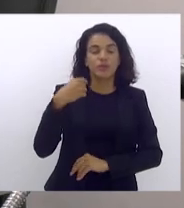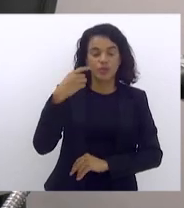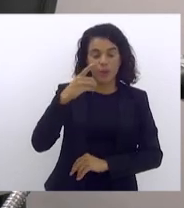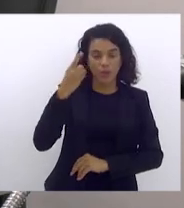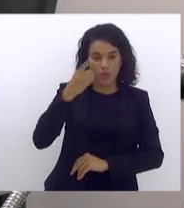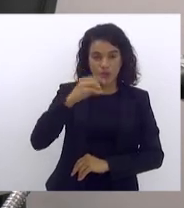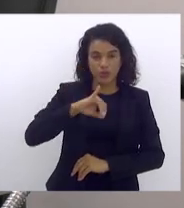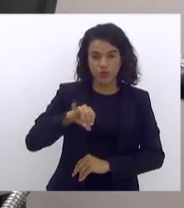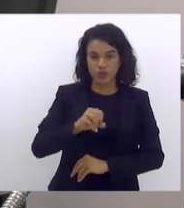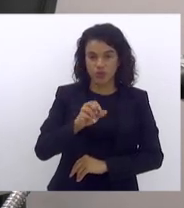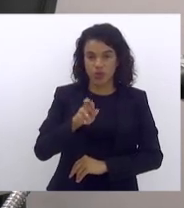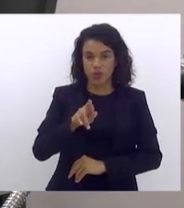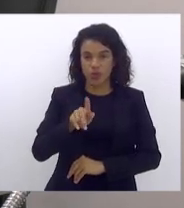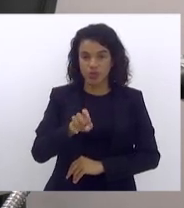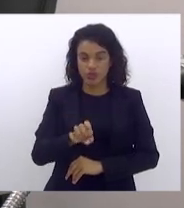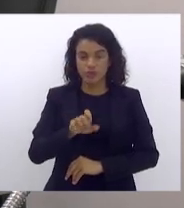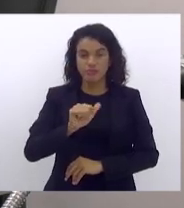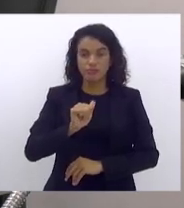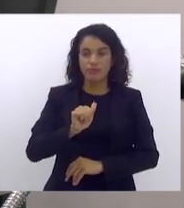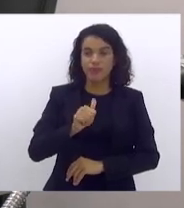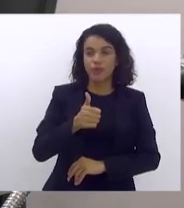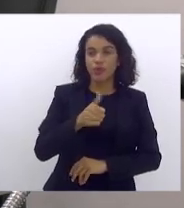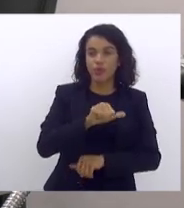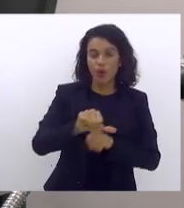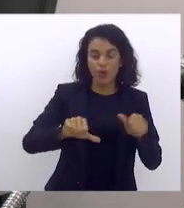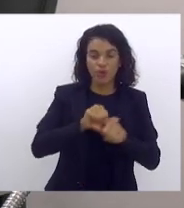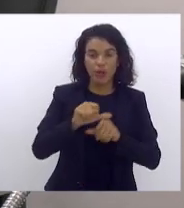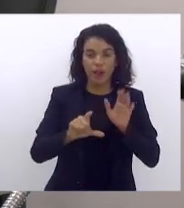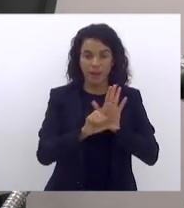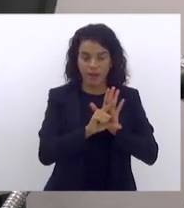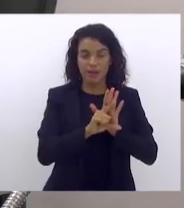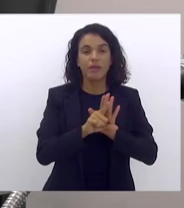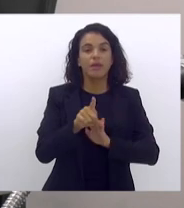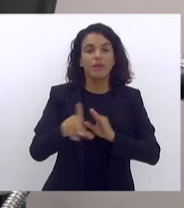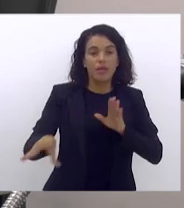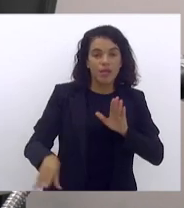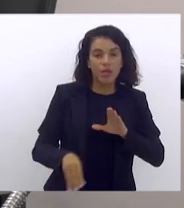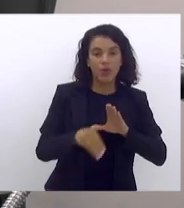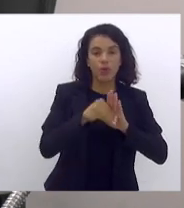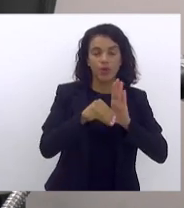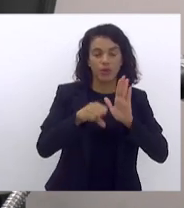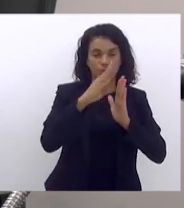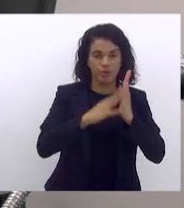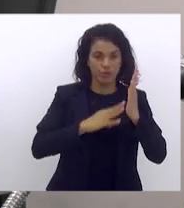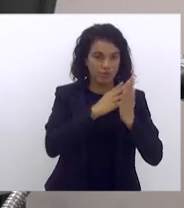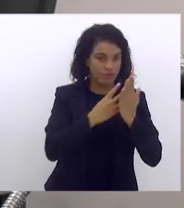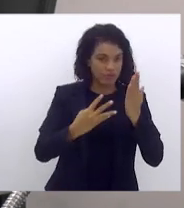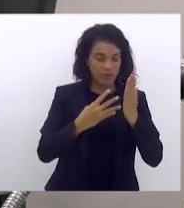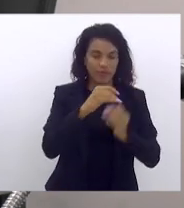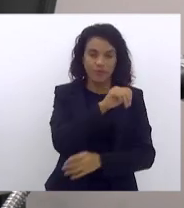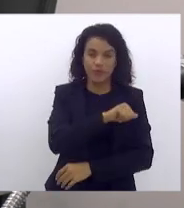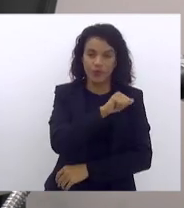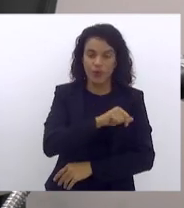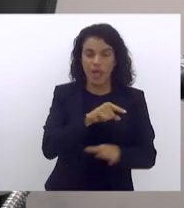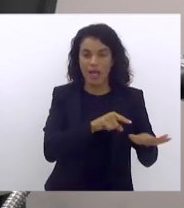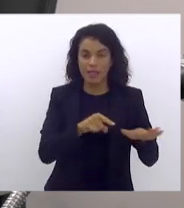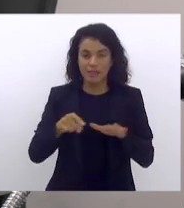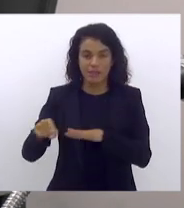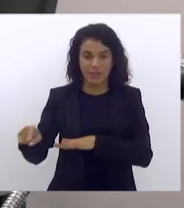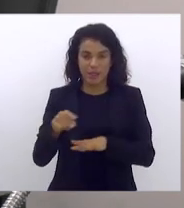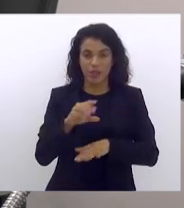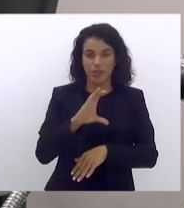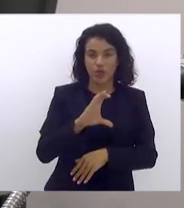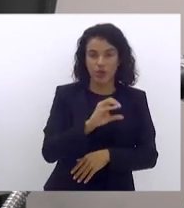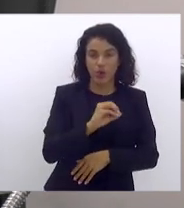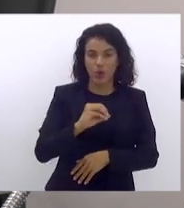altera a lei número 5.645, de 6 de janeiro de 2010, incluindo no calendário oficial do Estado do Rio de Janeiro a Semana do